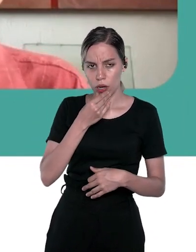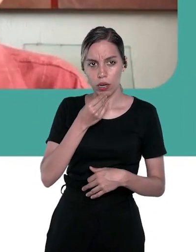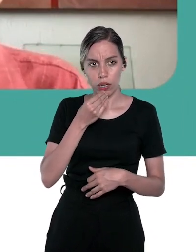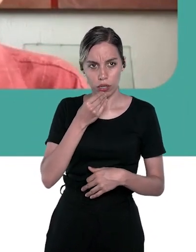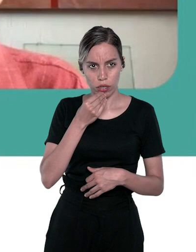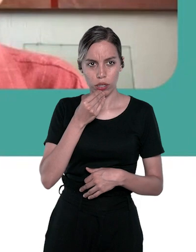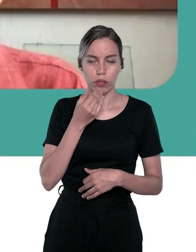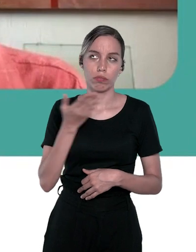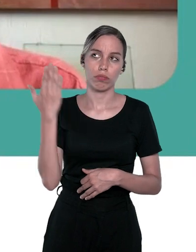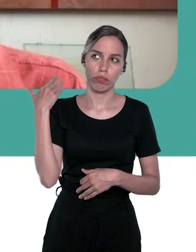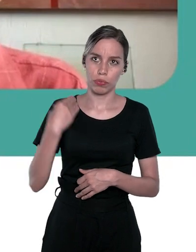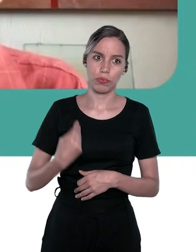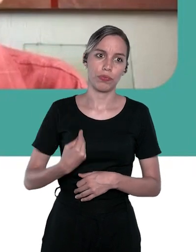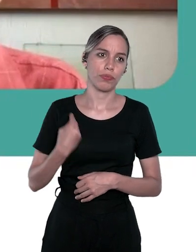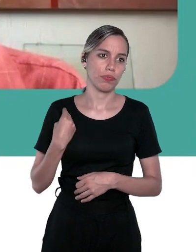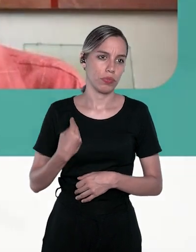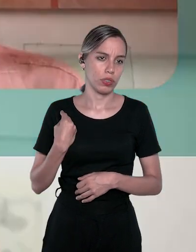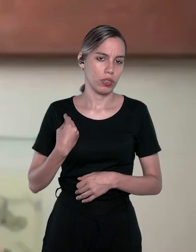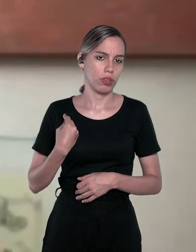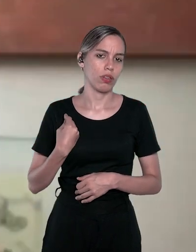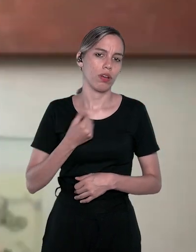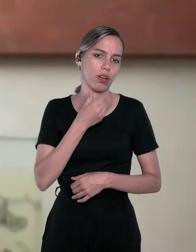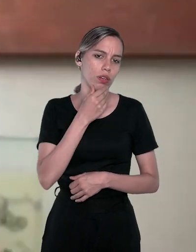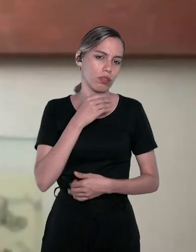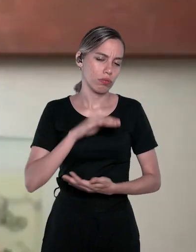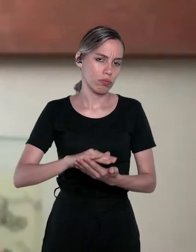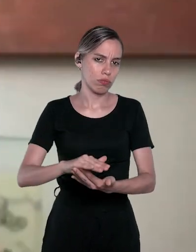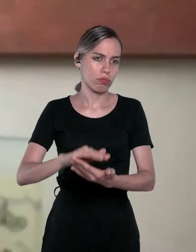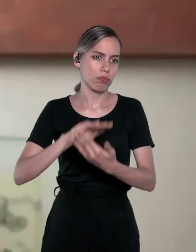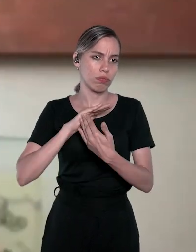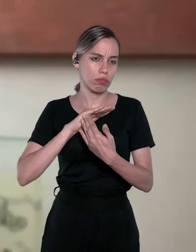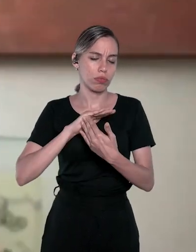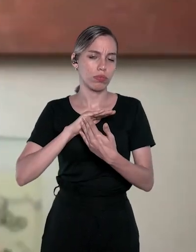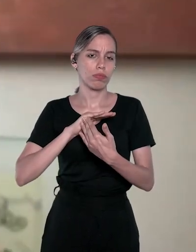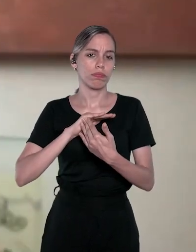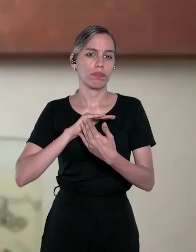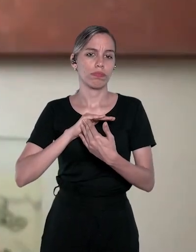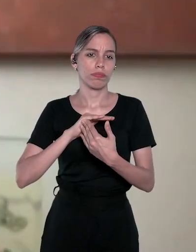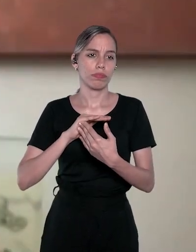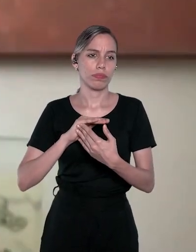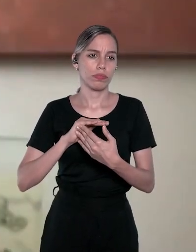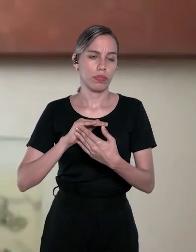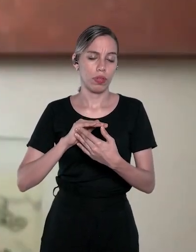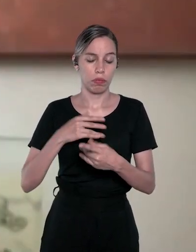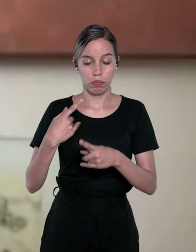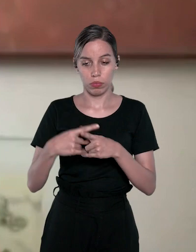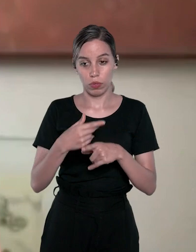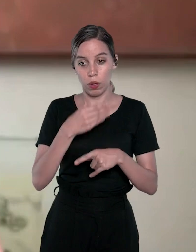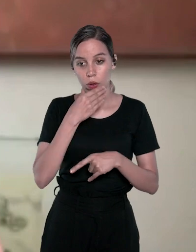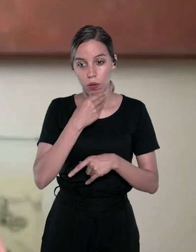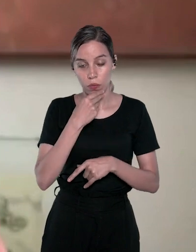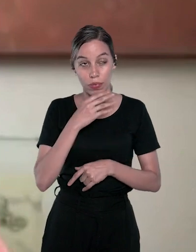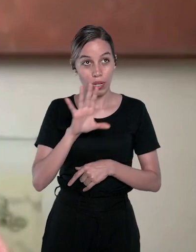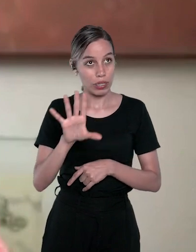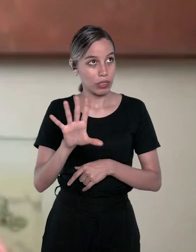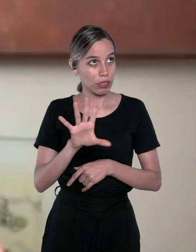Raul estava vivo na época e foi um grande colaborador, porque ele era um colecionador